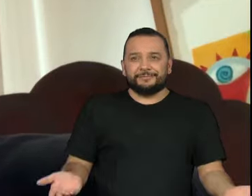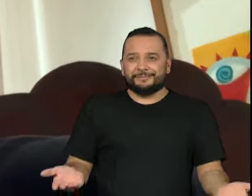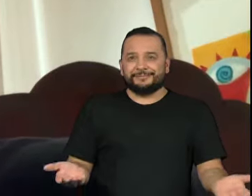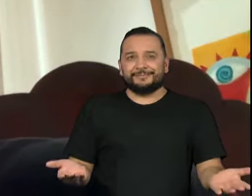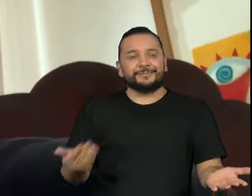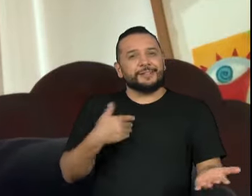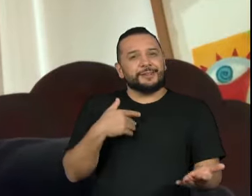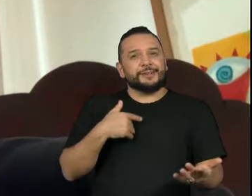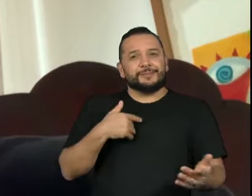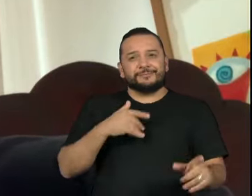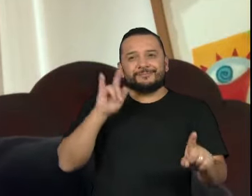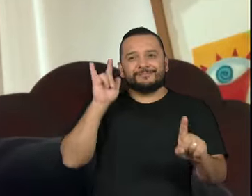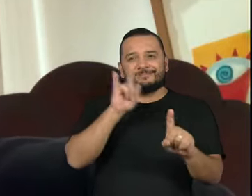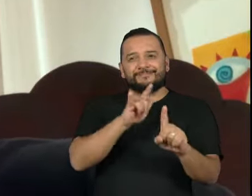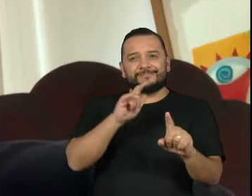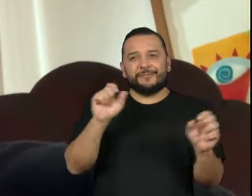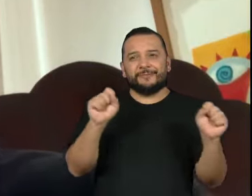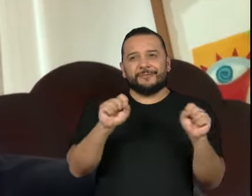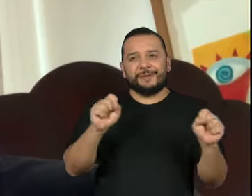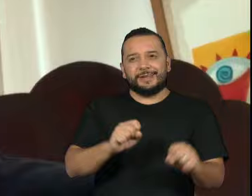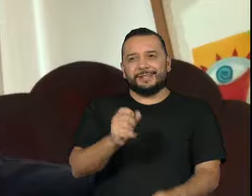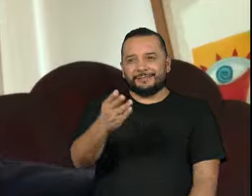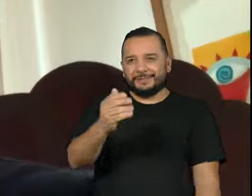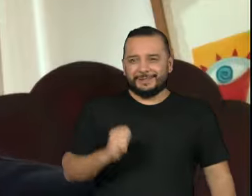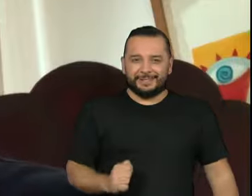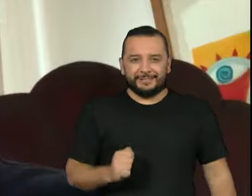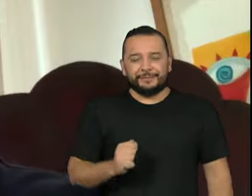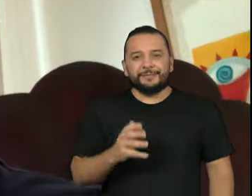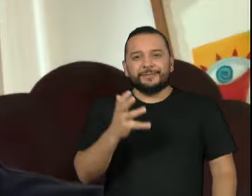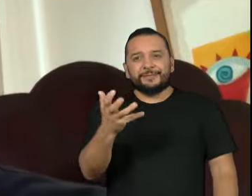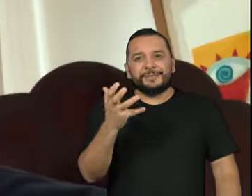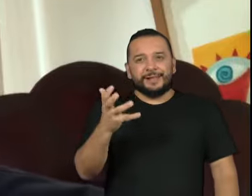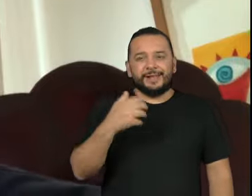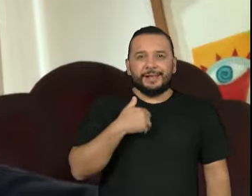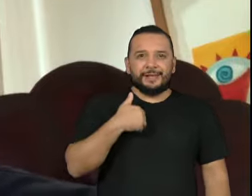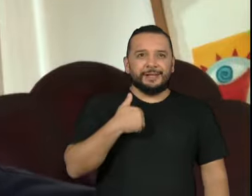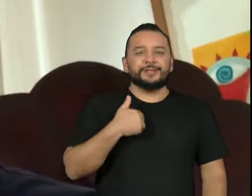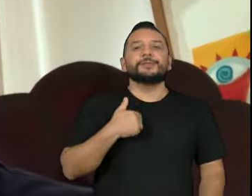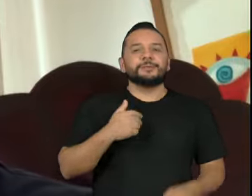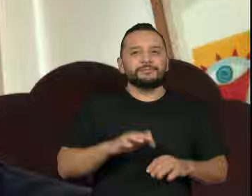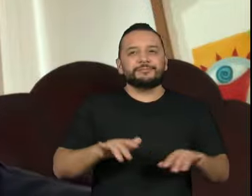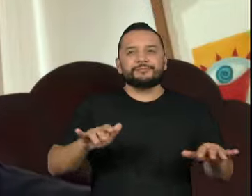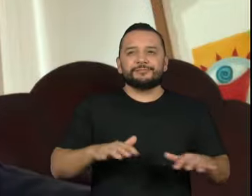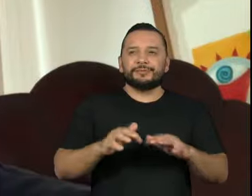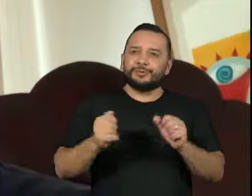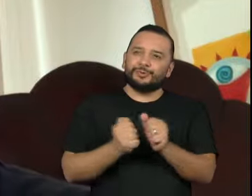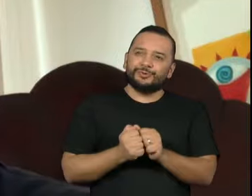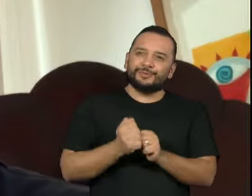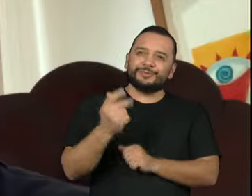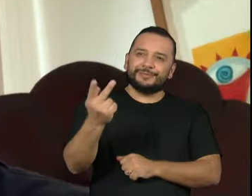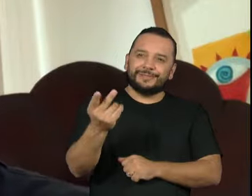sou muito fã e estou torcendo pela oportunidade da gente fazer um som novamente. Beijo bem grande. Mas